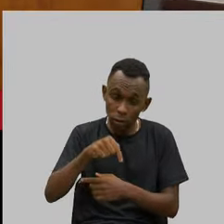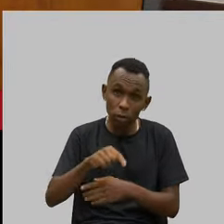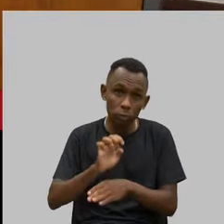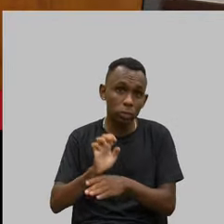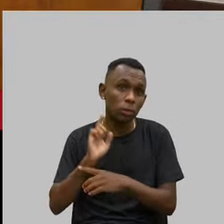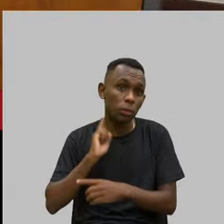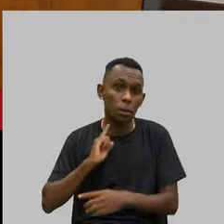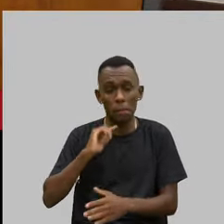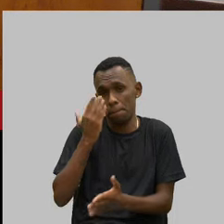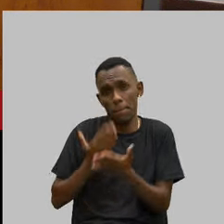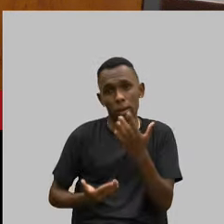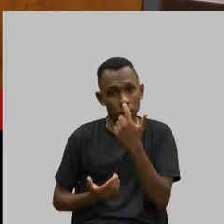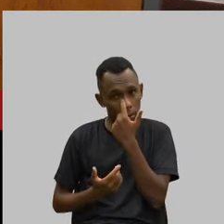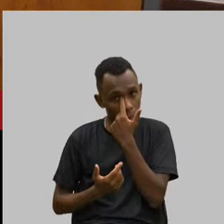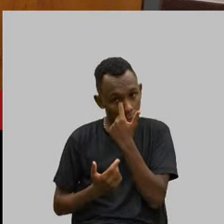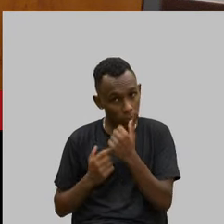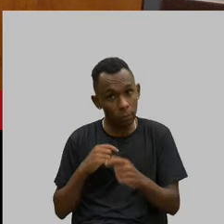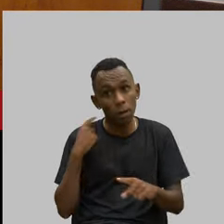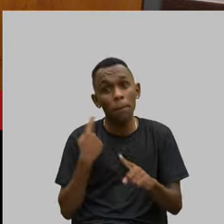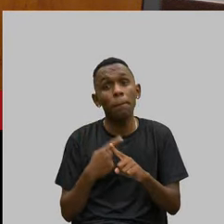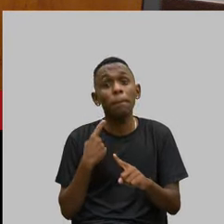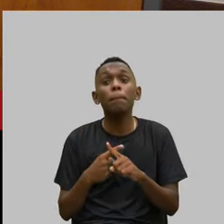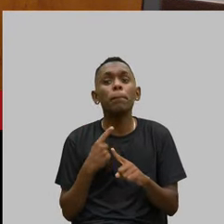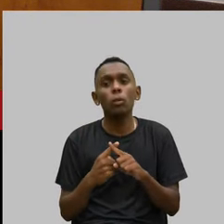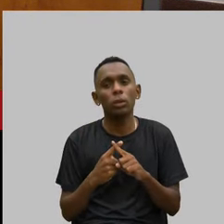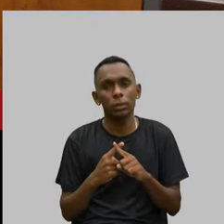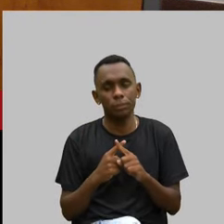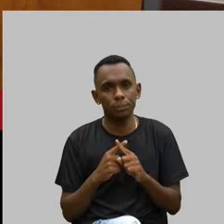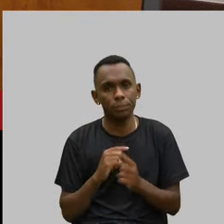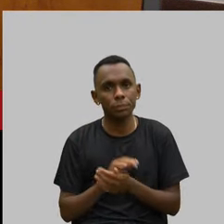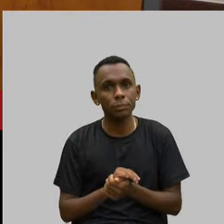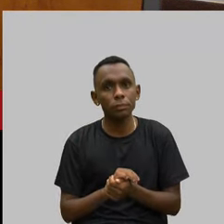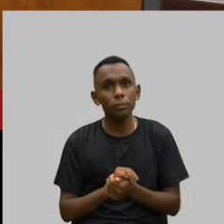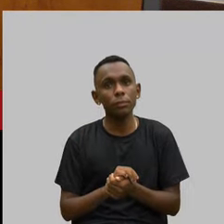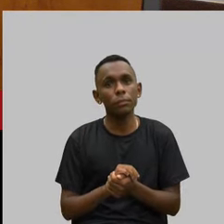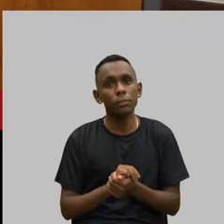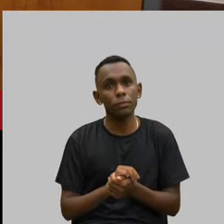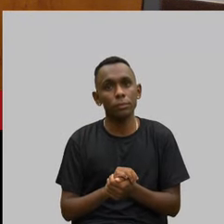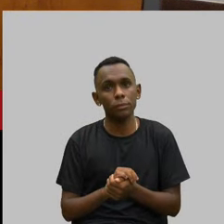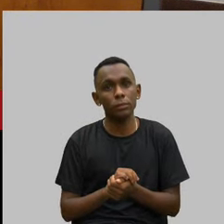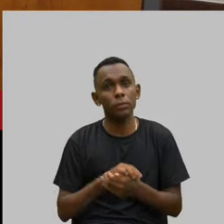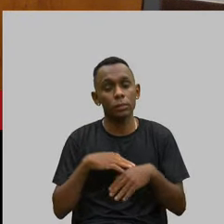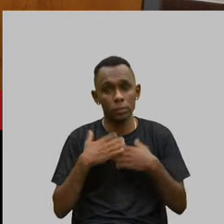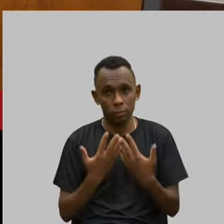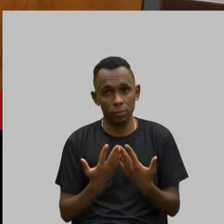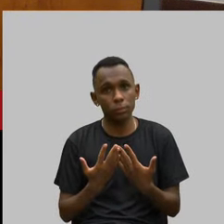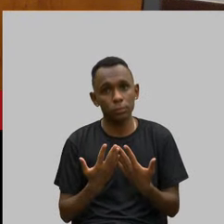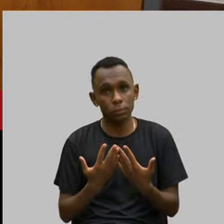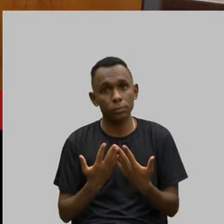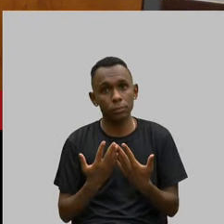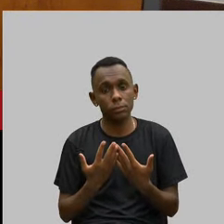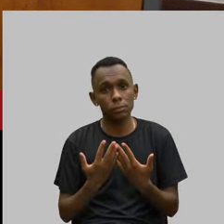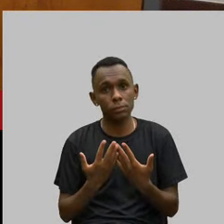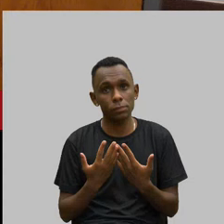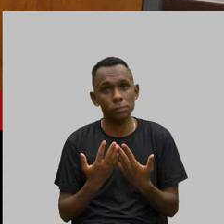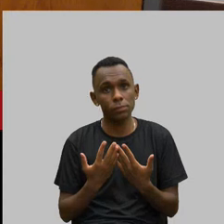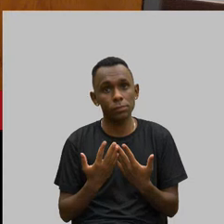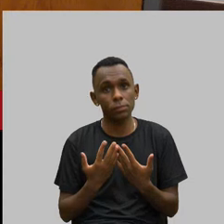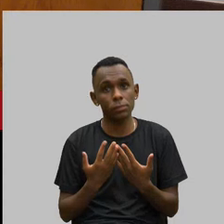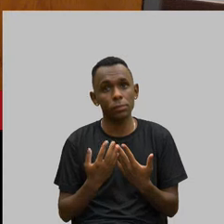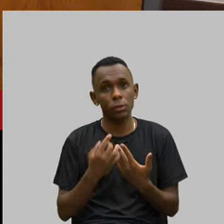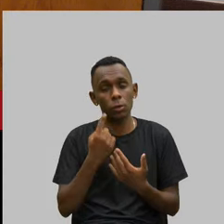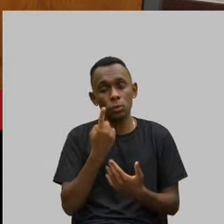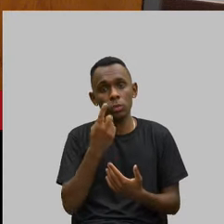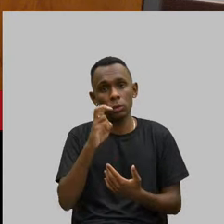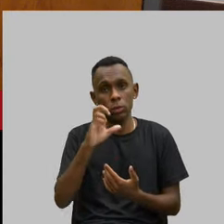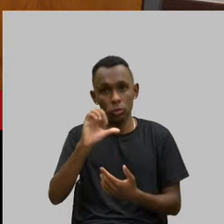Nós perdemos lá por que secretário porque a lei complementar 159